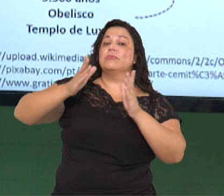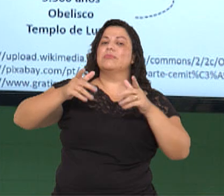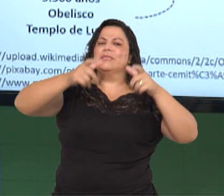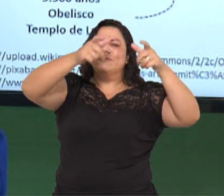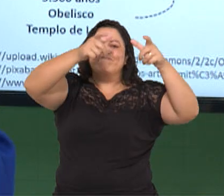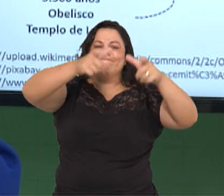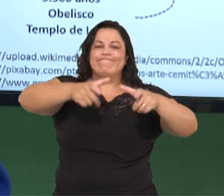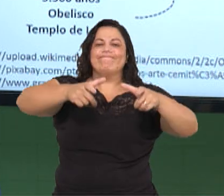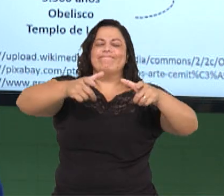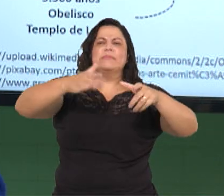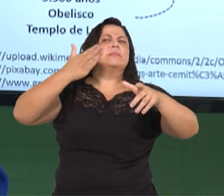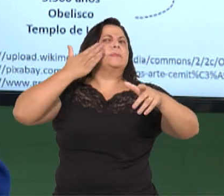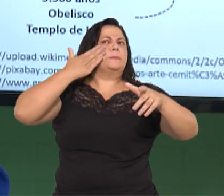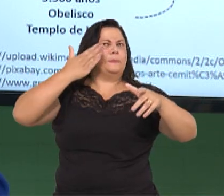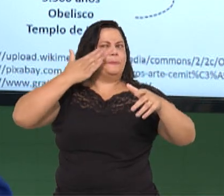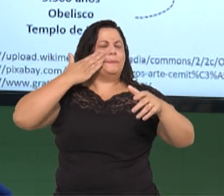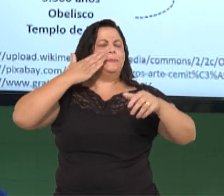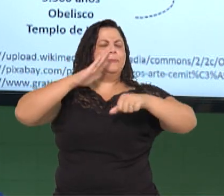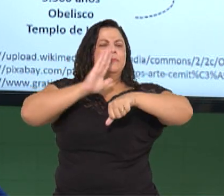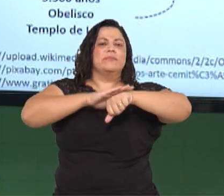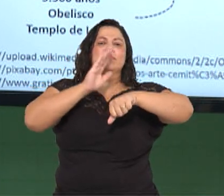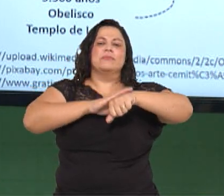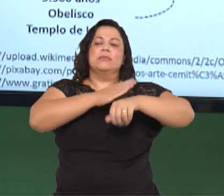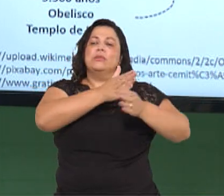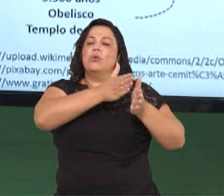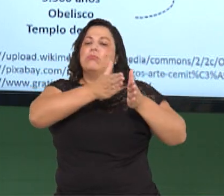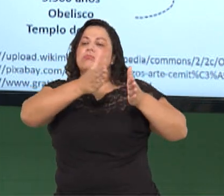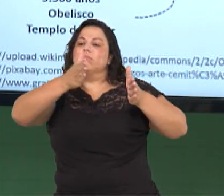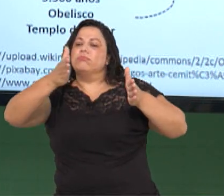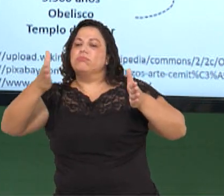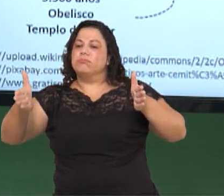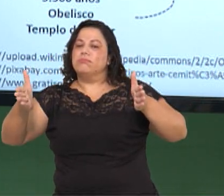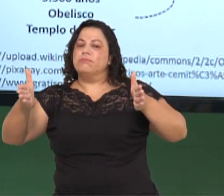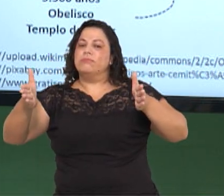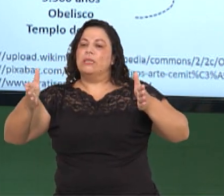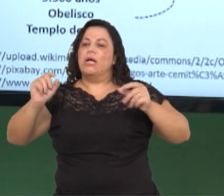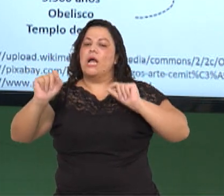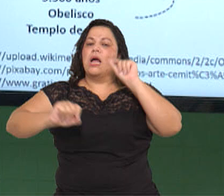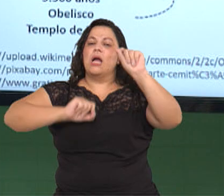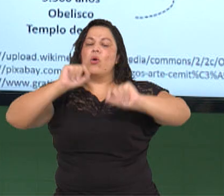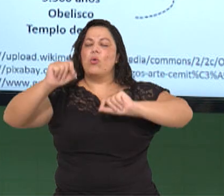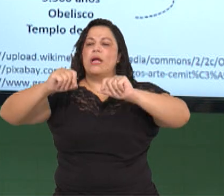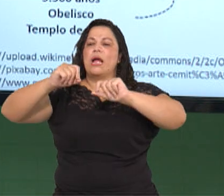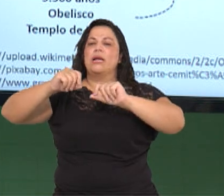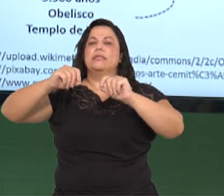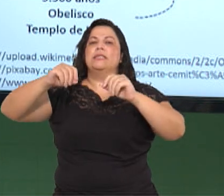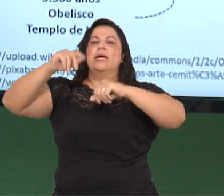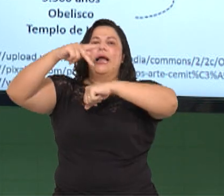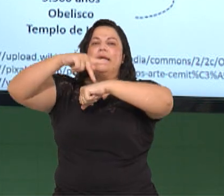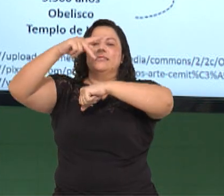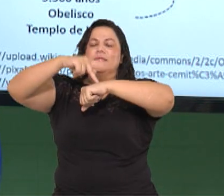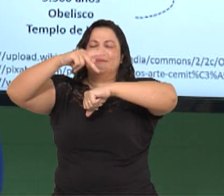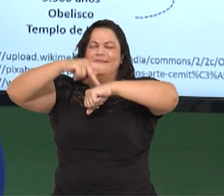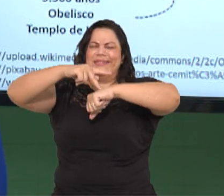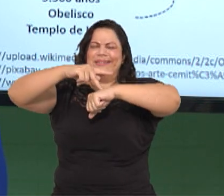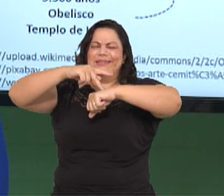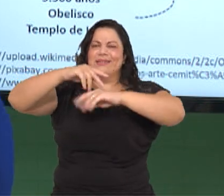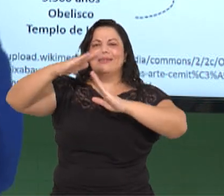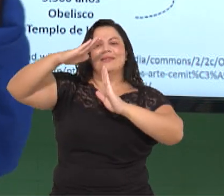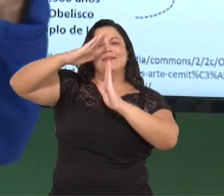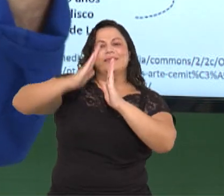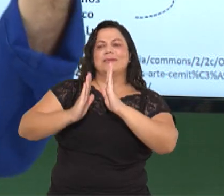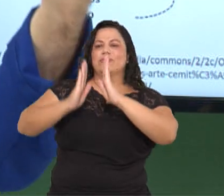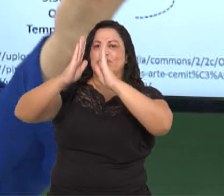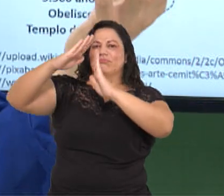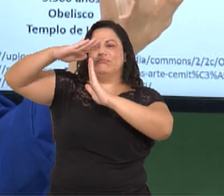a passagem do tempo. Olha que interessante, são conjuntos de rochas que a posição delas está